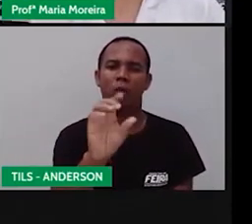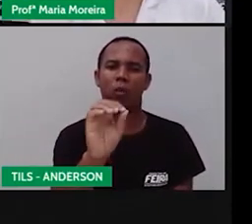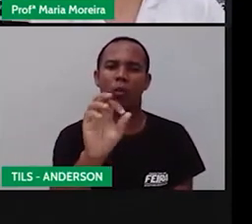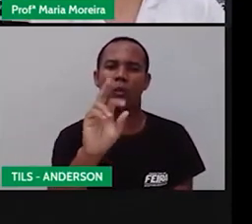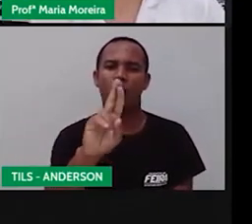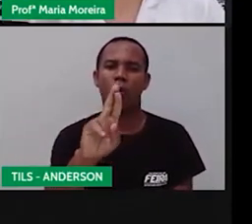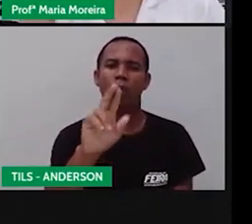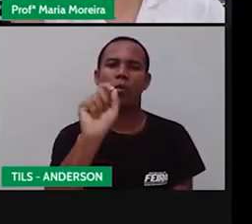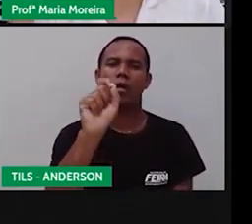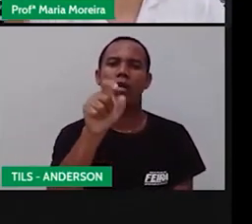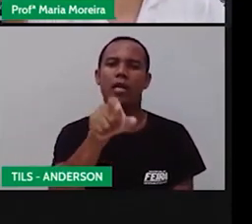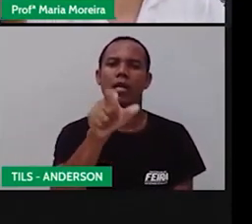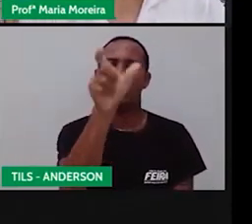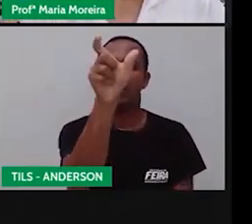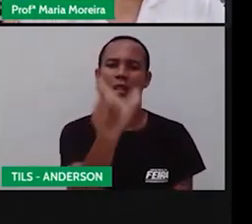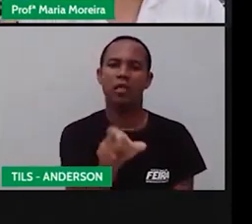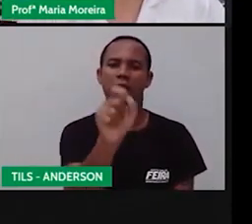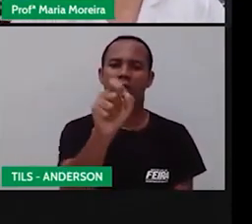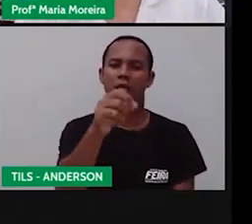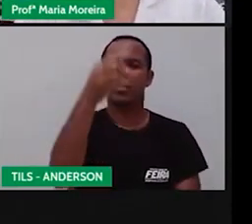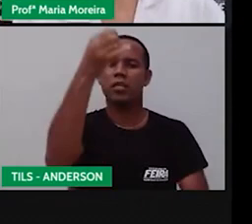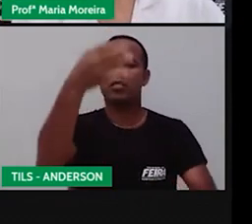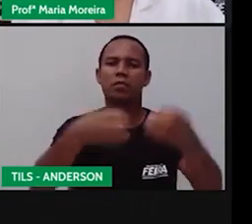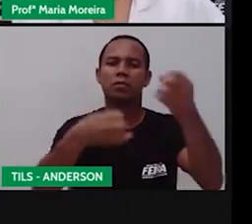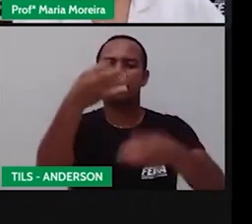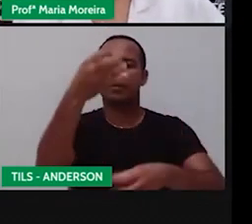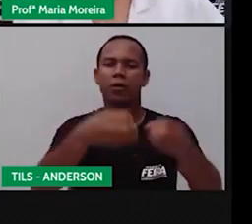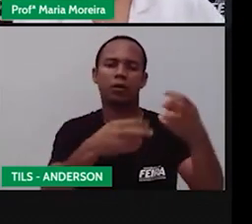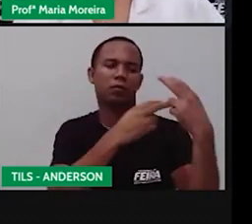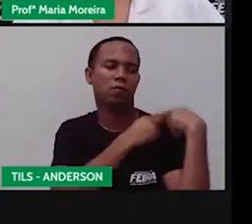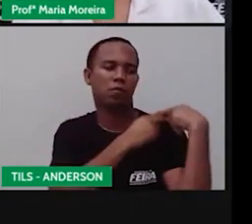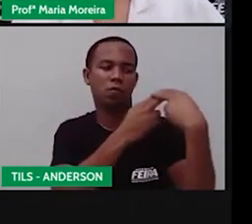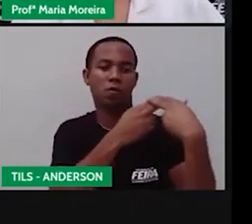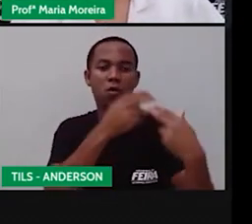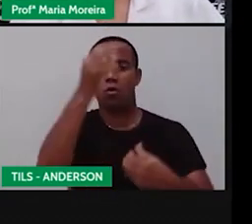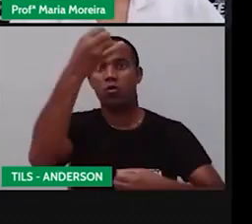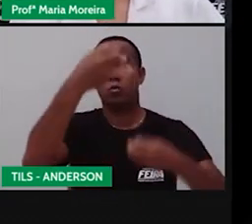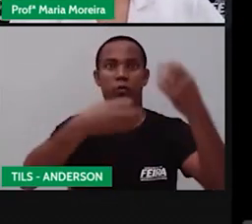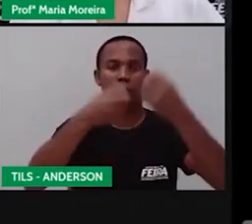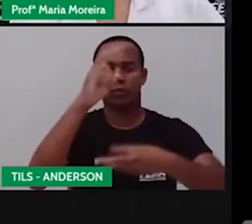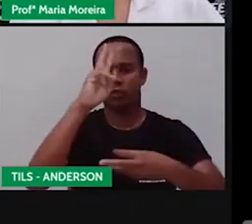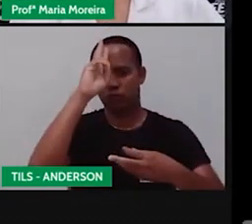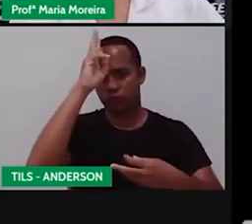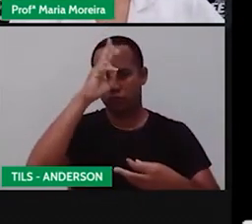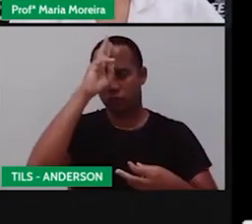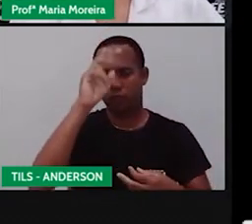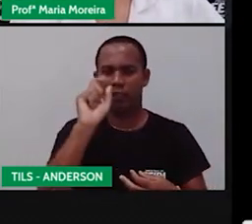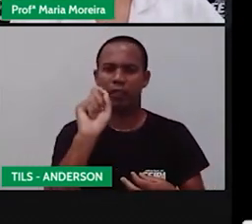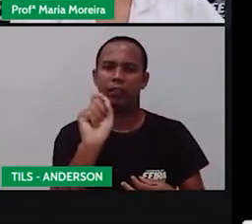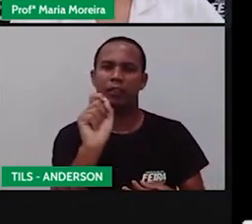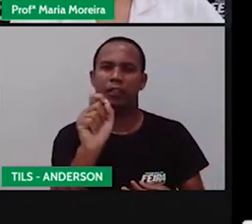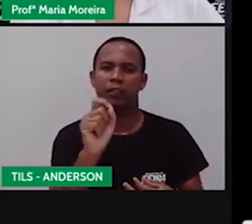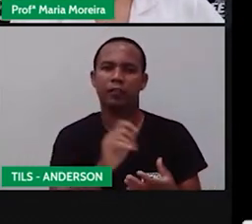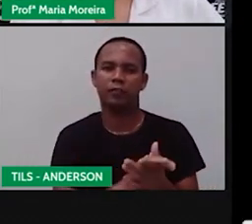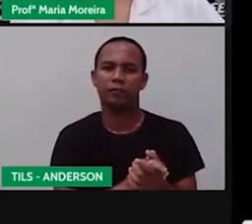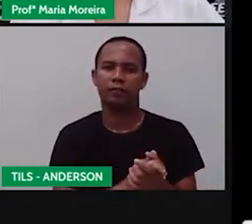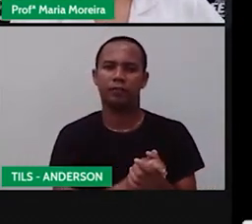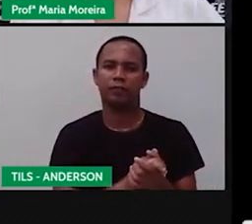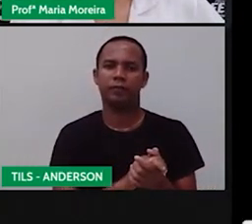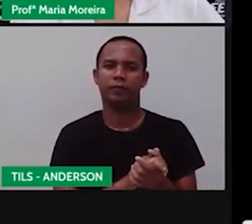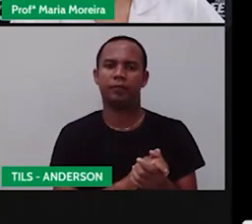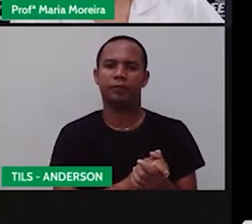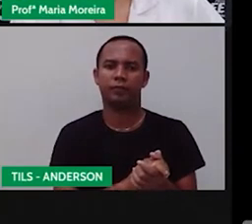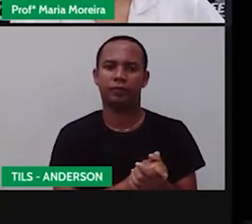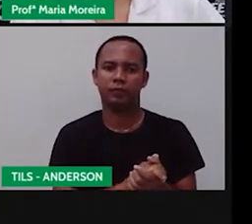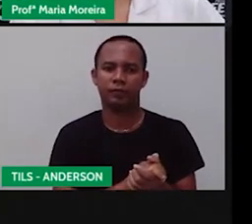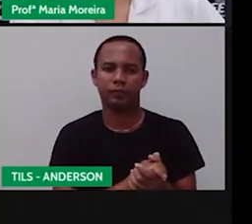narrar os fatos, é a pessoa que vai contar essa história, tá? Então, quem é o narrador dessa história aí de